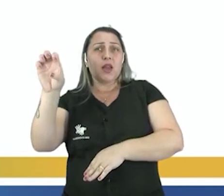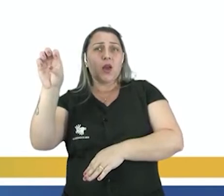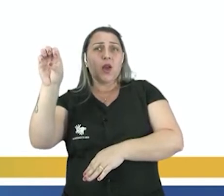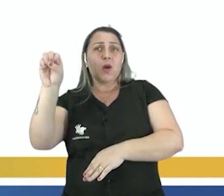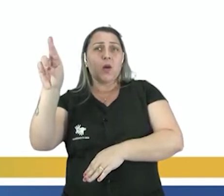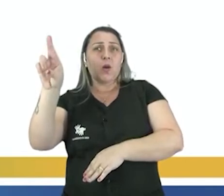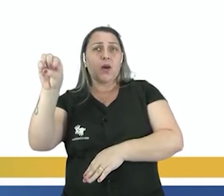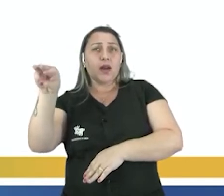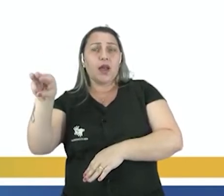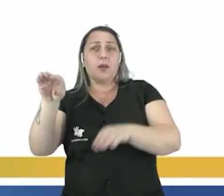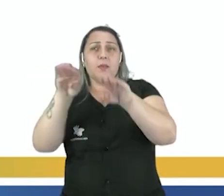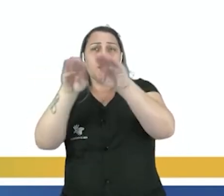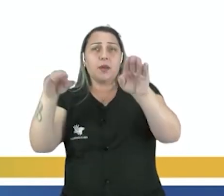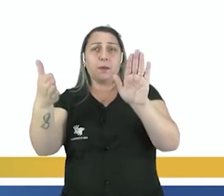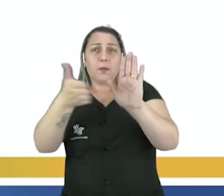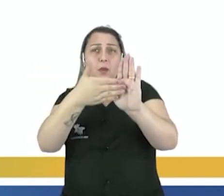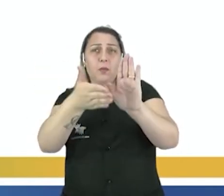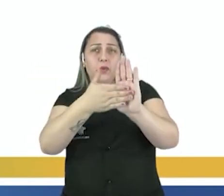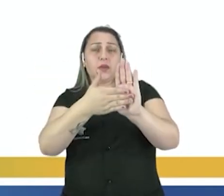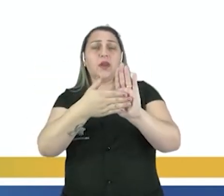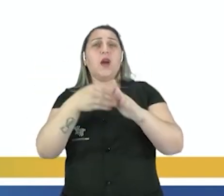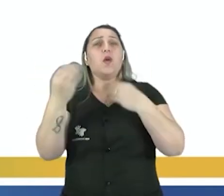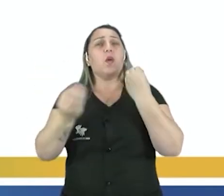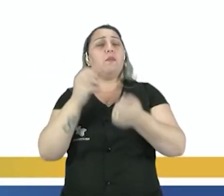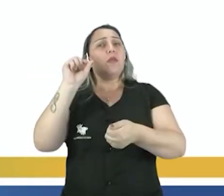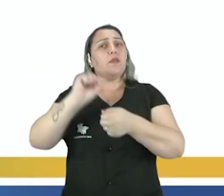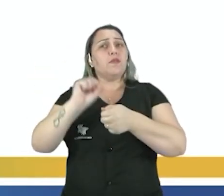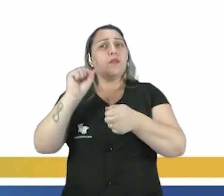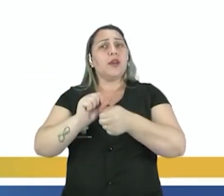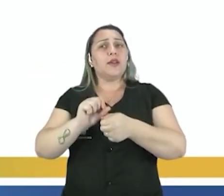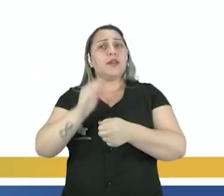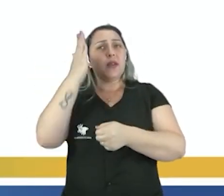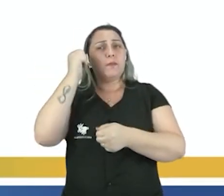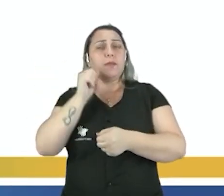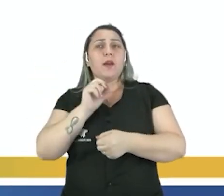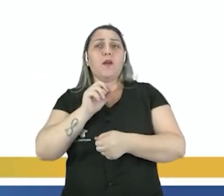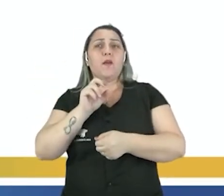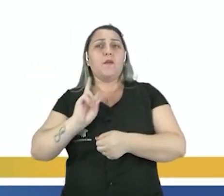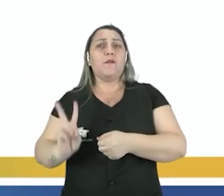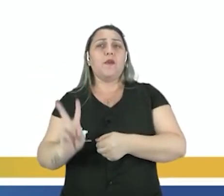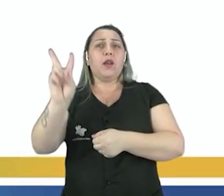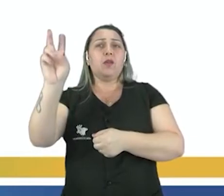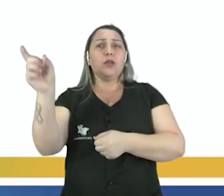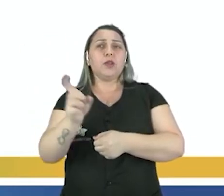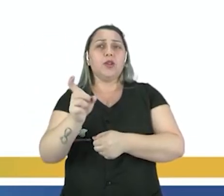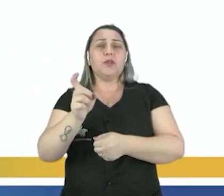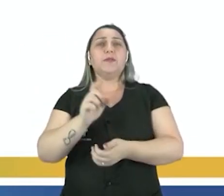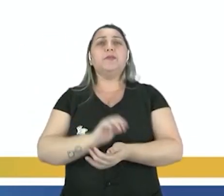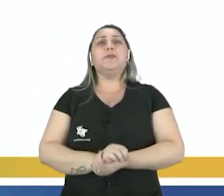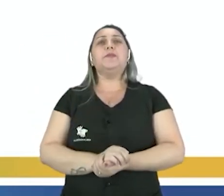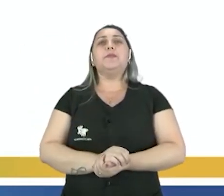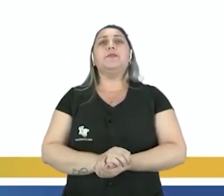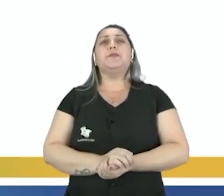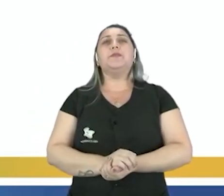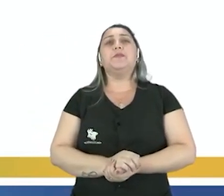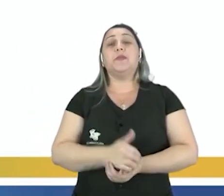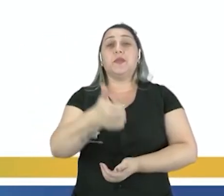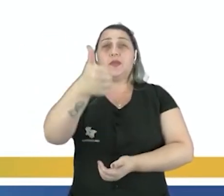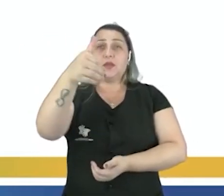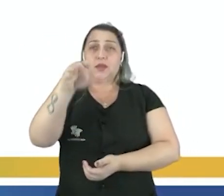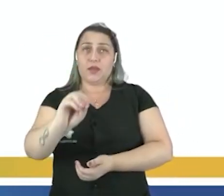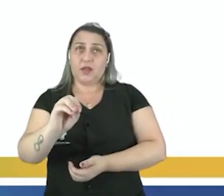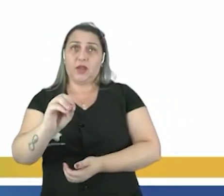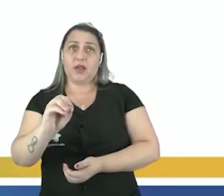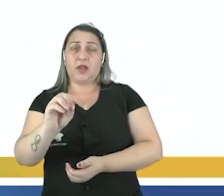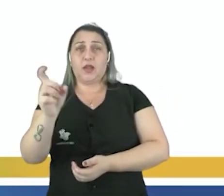já penso em segmentos proporcionais. Então como é que eu faço para saber o valor de x? Ora, o segmento de medida 10